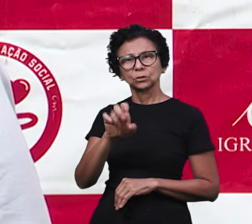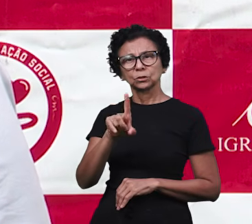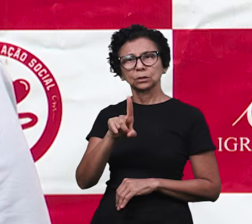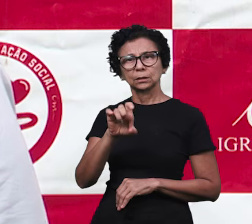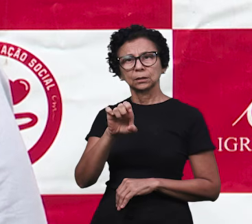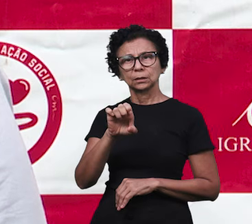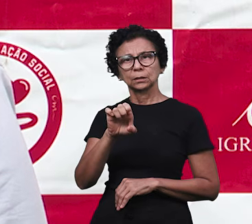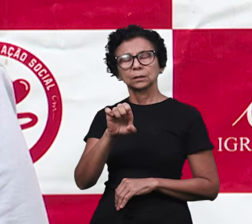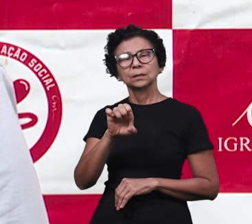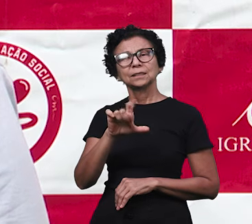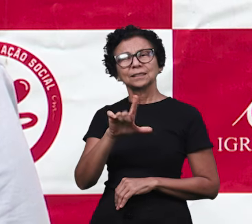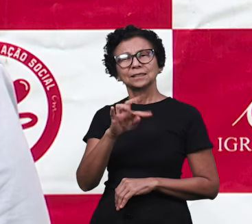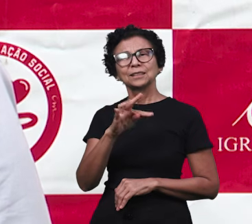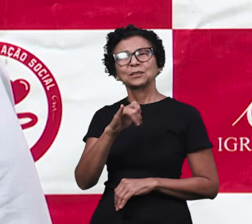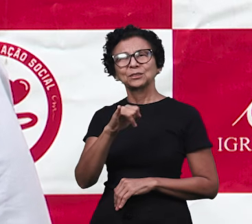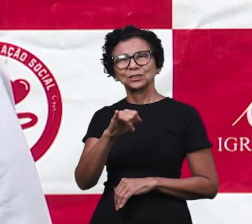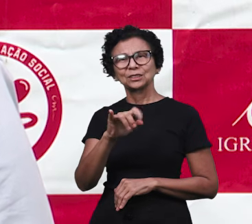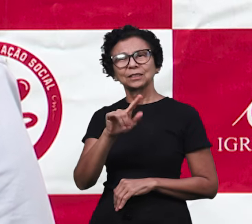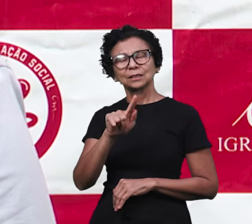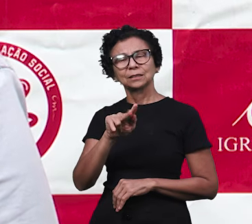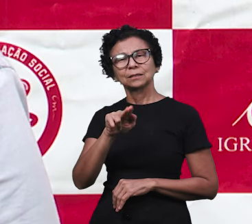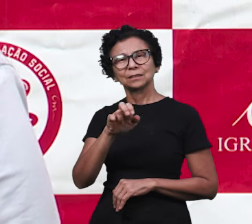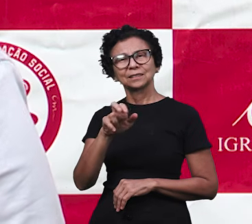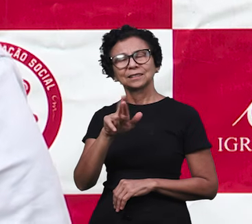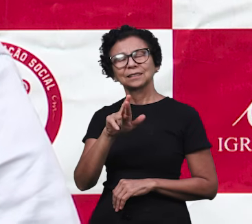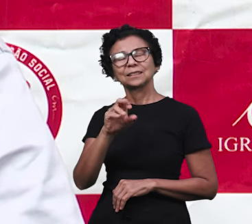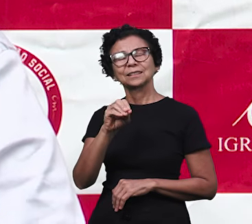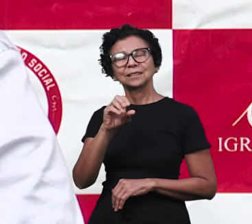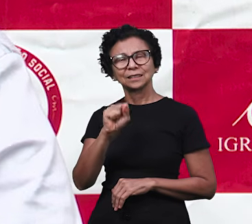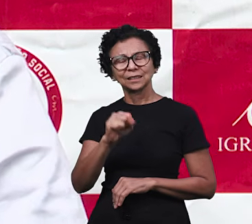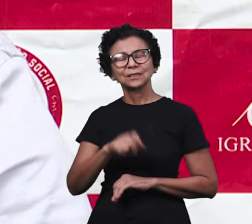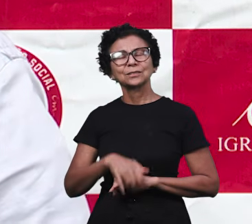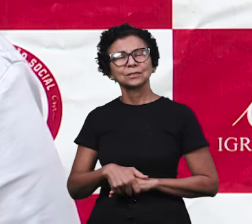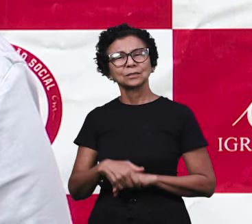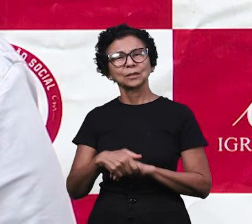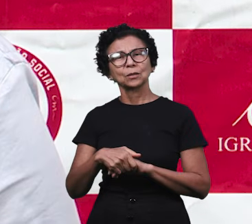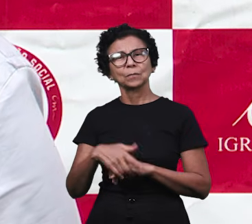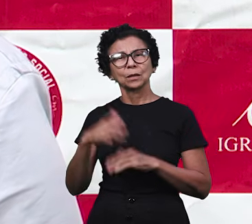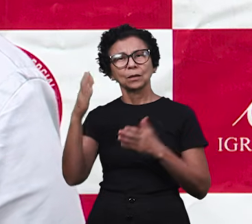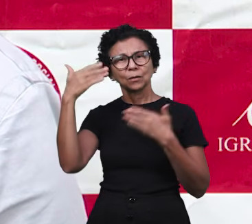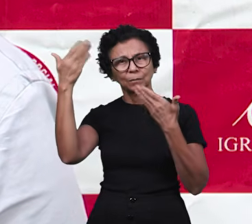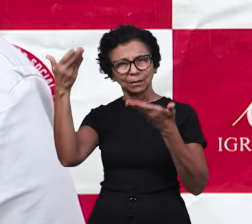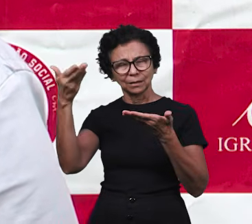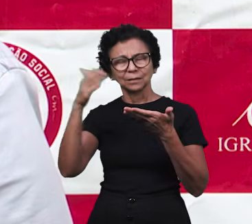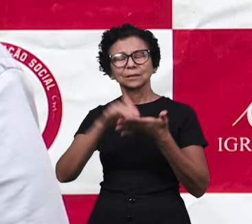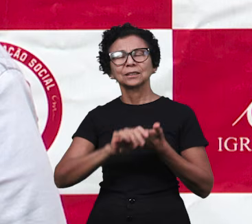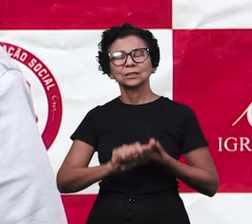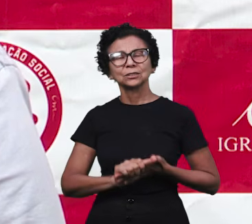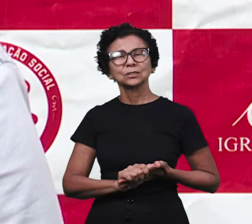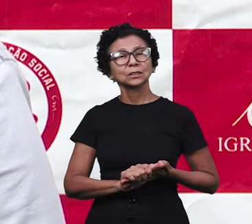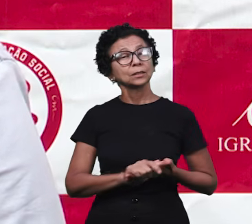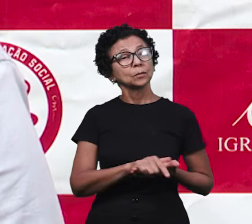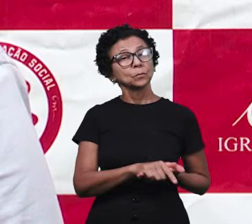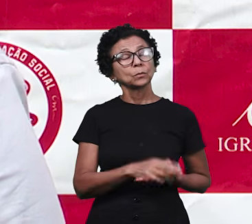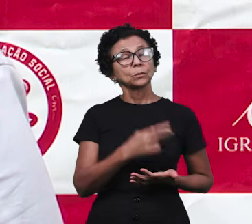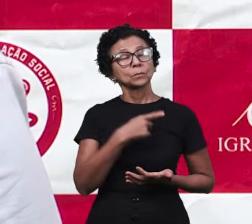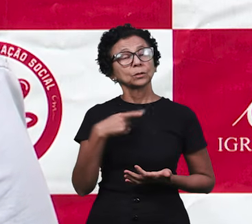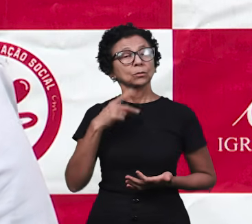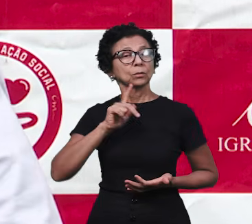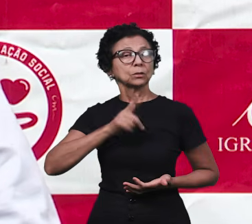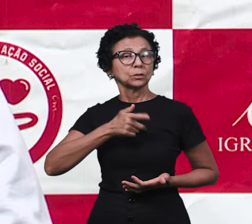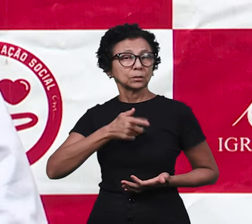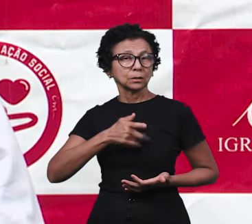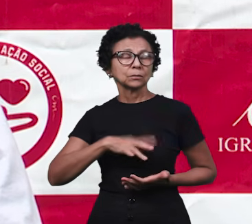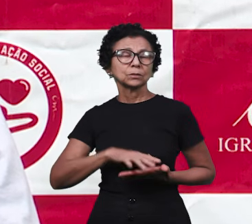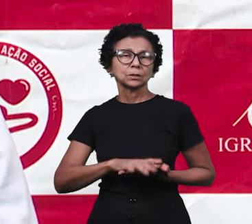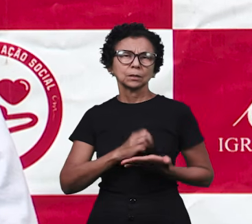que soube servir ao Senhor e usar com equilíbrio os recursos da igreja para dar um suporte social às